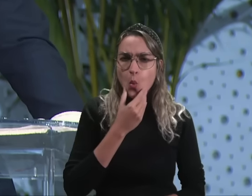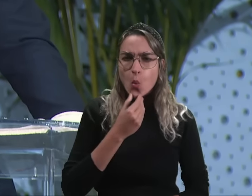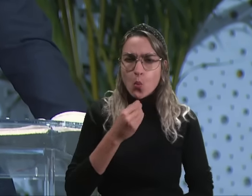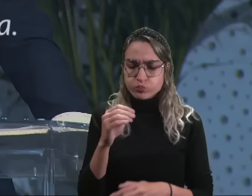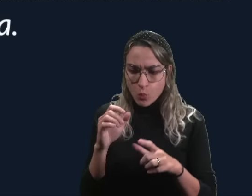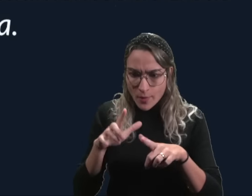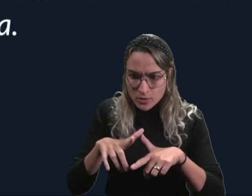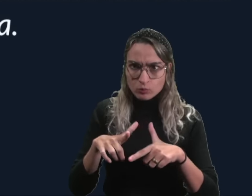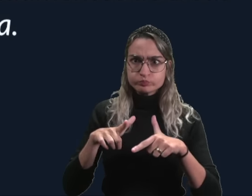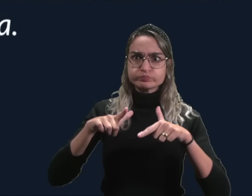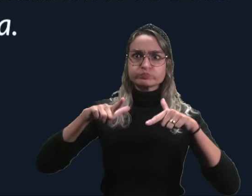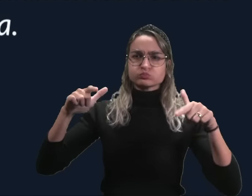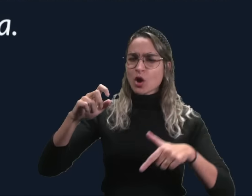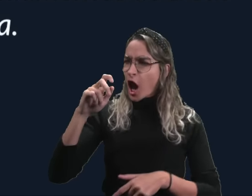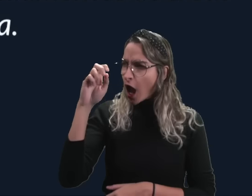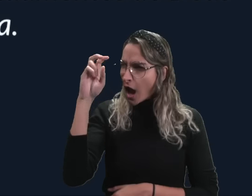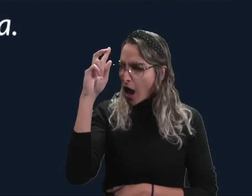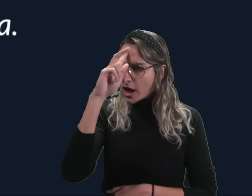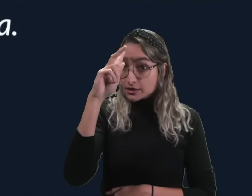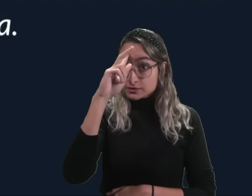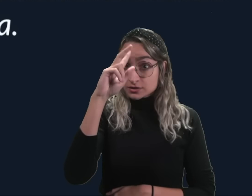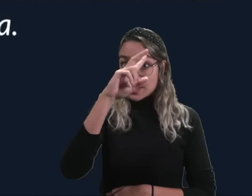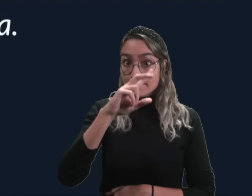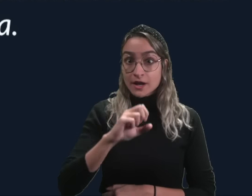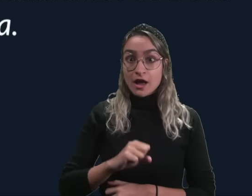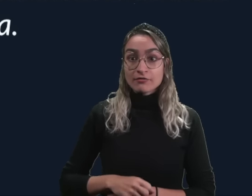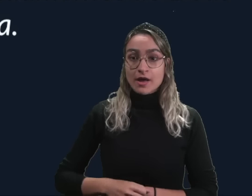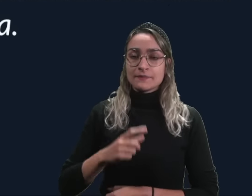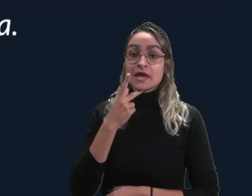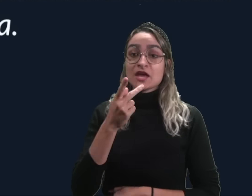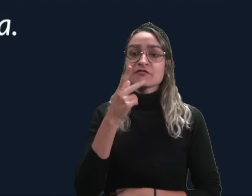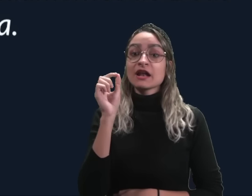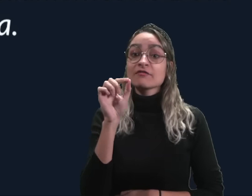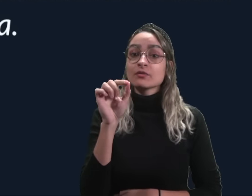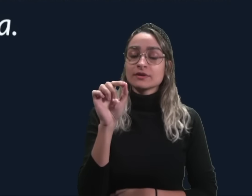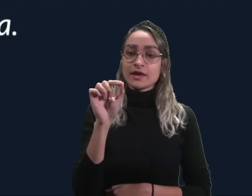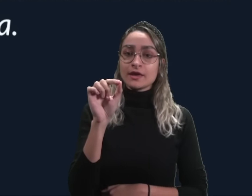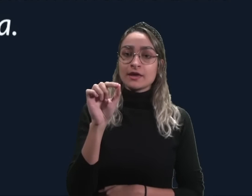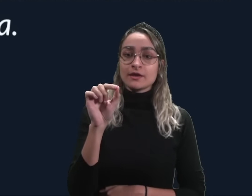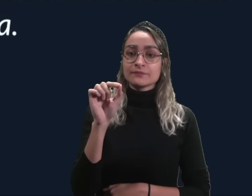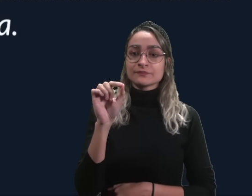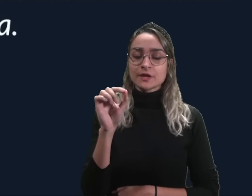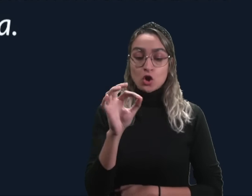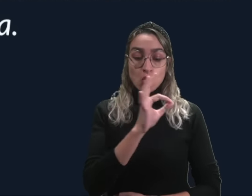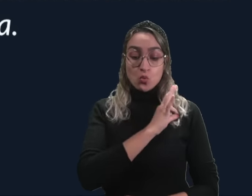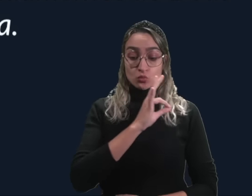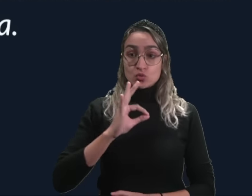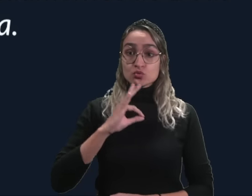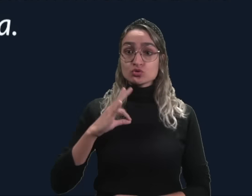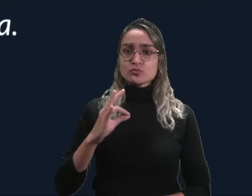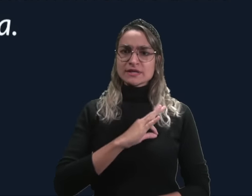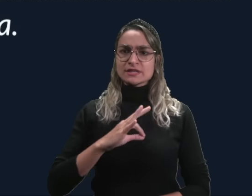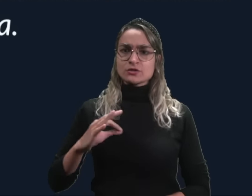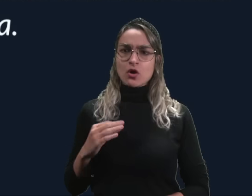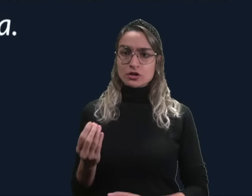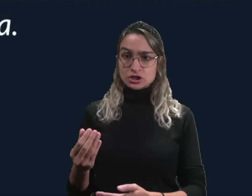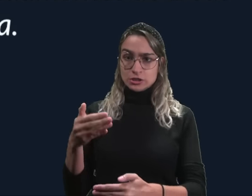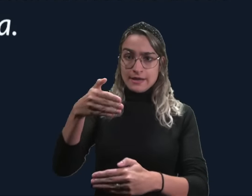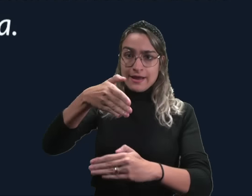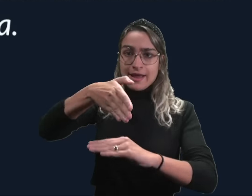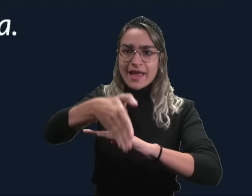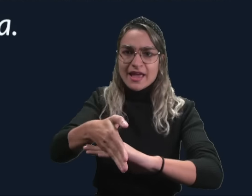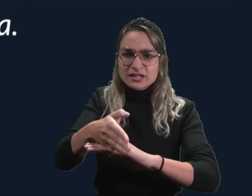seguinte o fato de nosso Sumo Sacerdote entrar no lugar Santíssimo para ministrar perante a arca de Deus